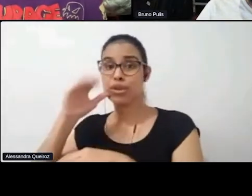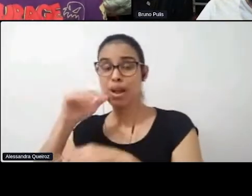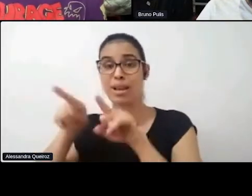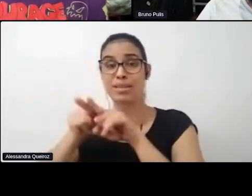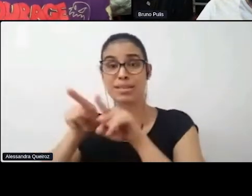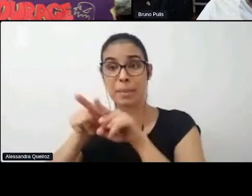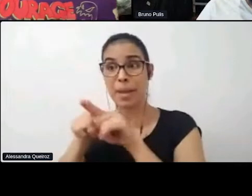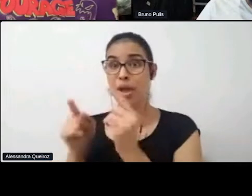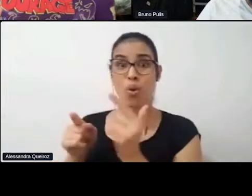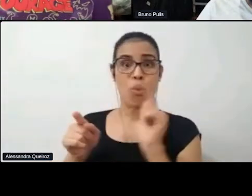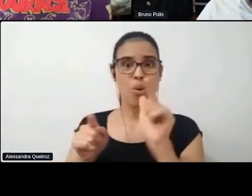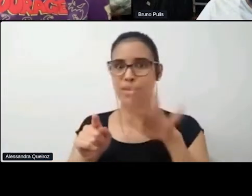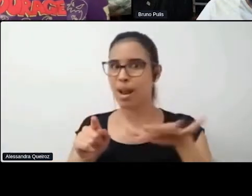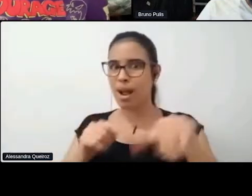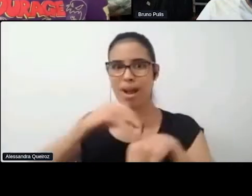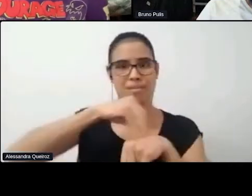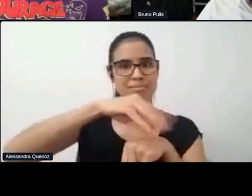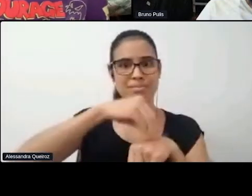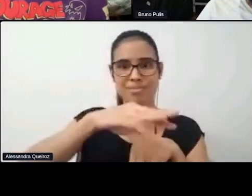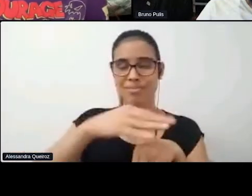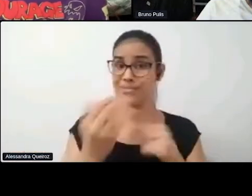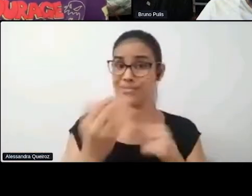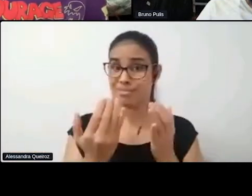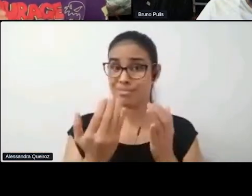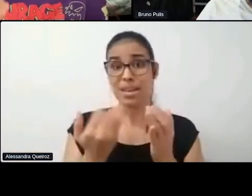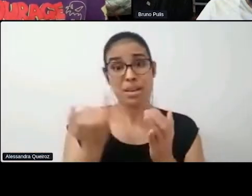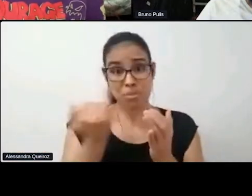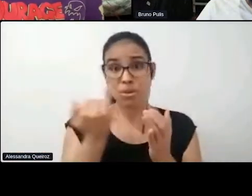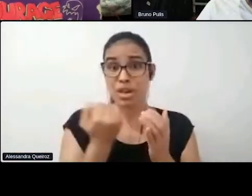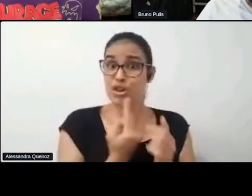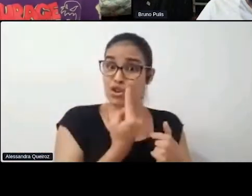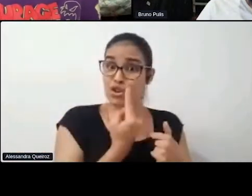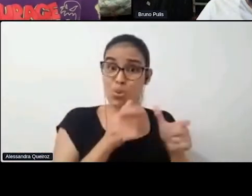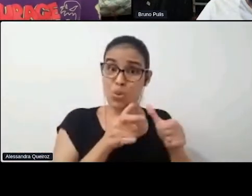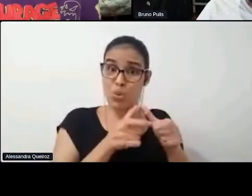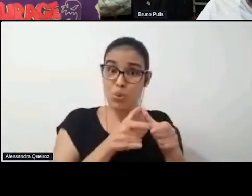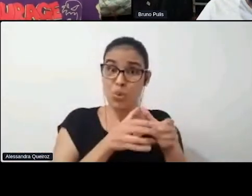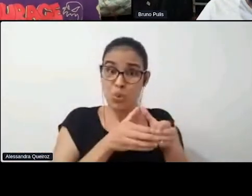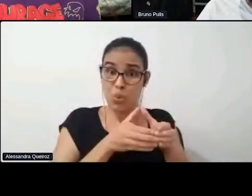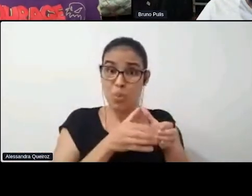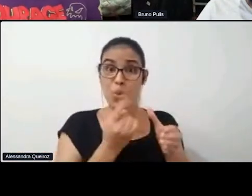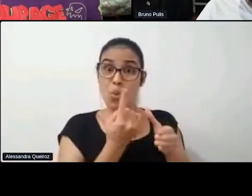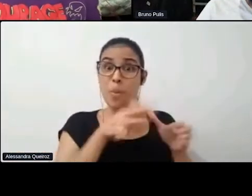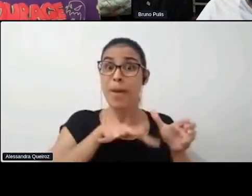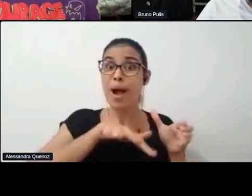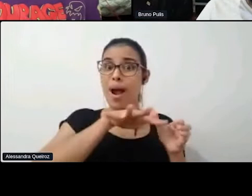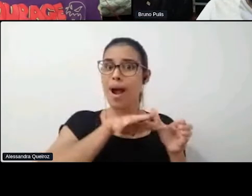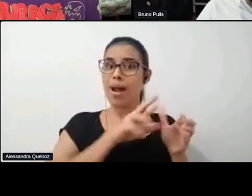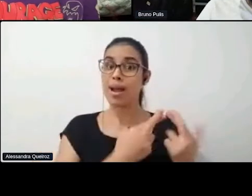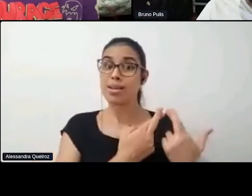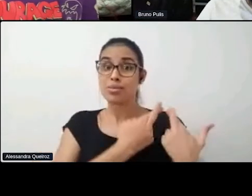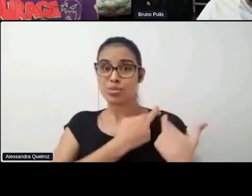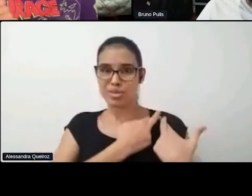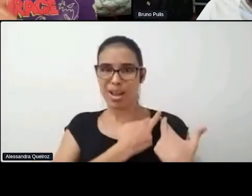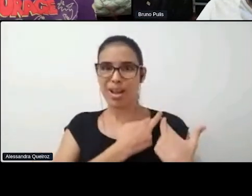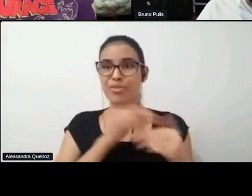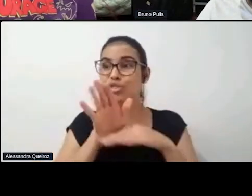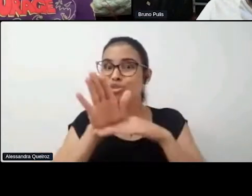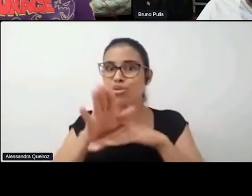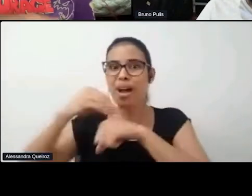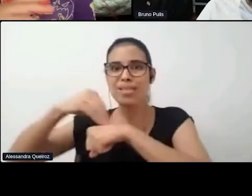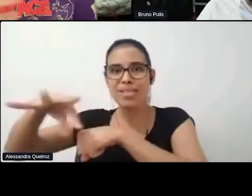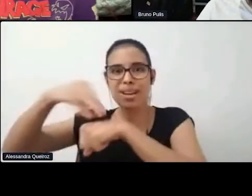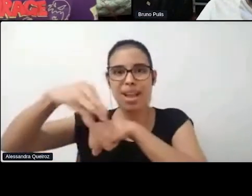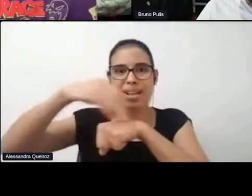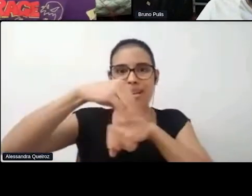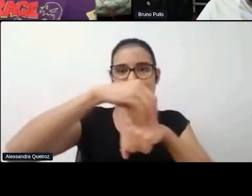um que trabalhe com acessibilidade e tome essa frente de trabalhar as pessoas. Acessibilidade também é gestão.